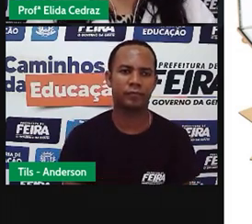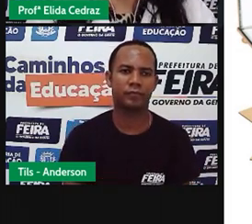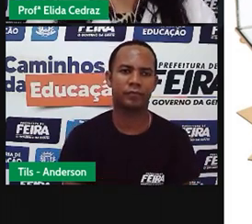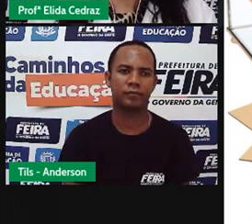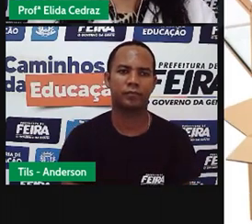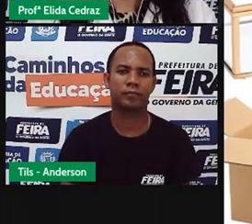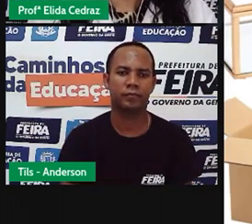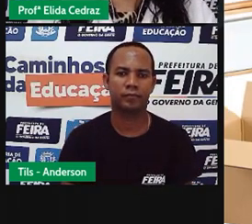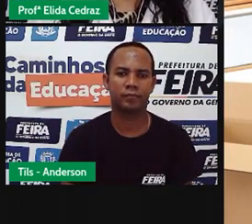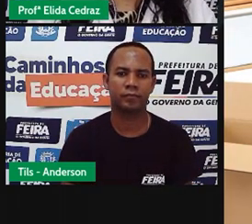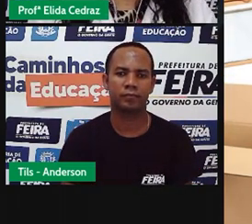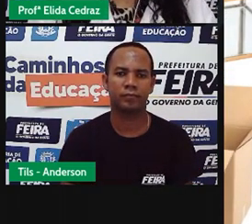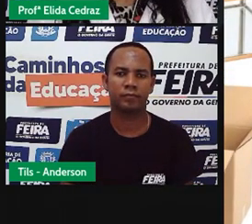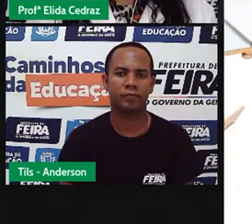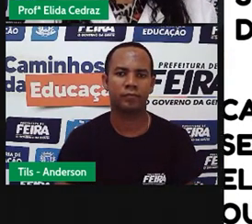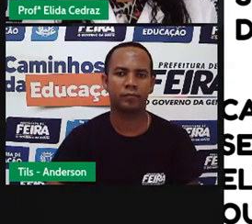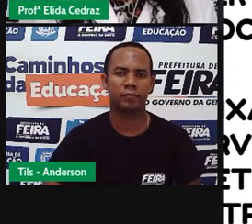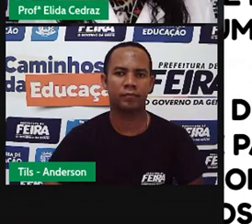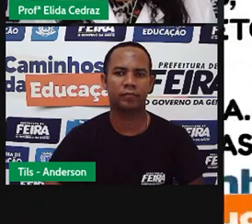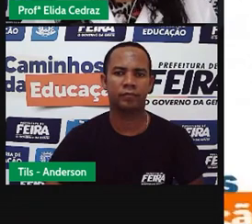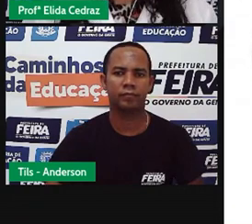Então, vamos lá.